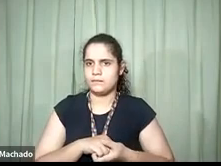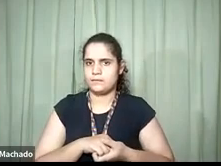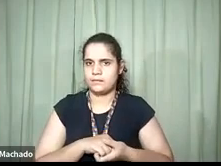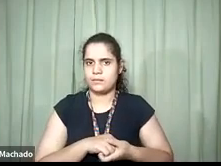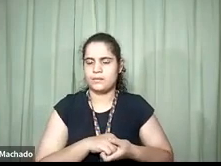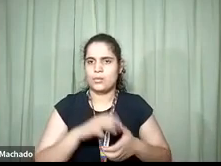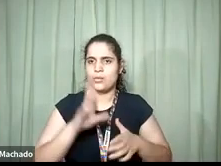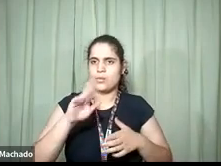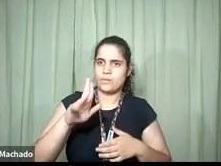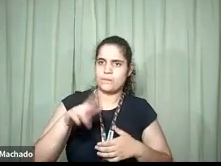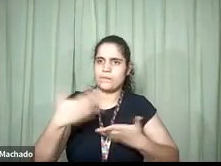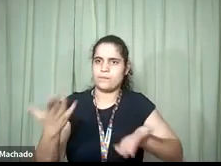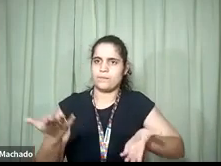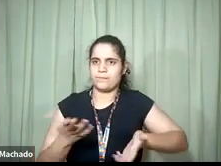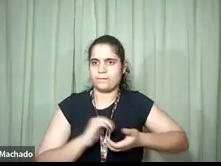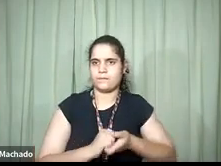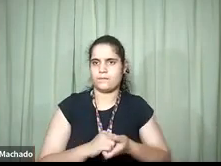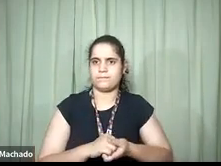foi?